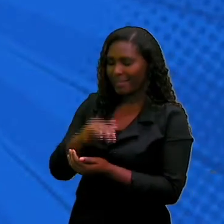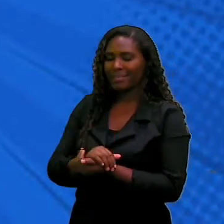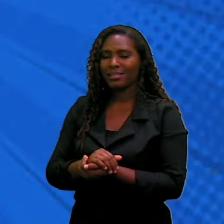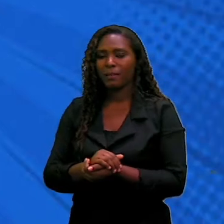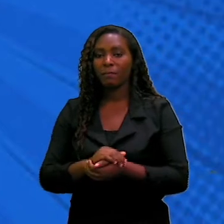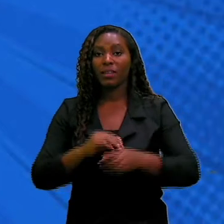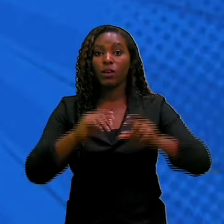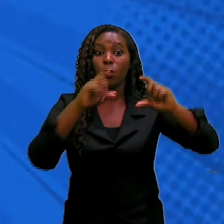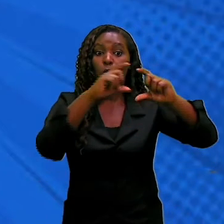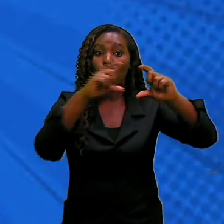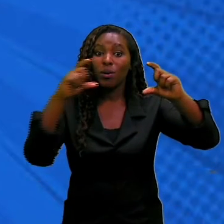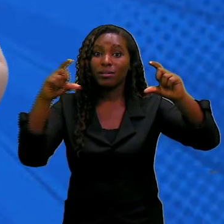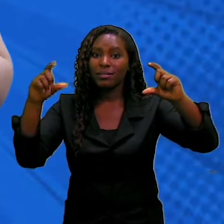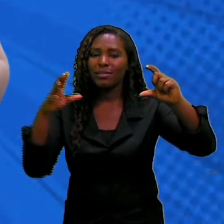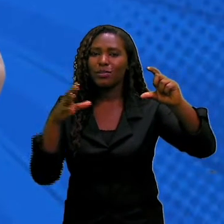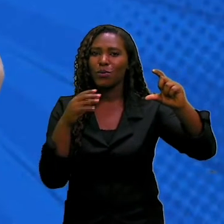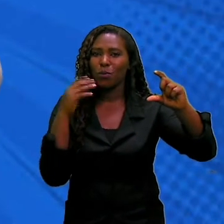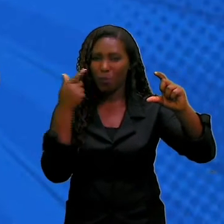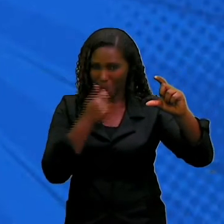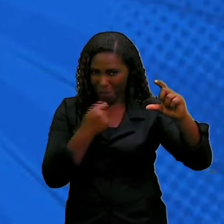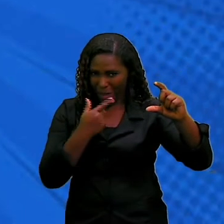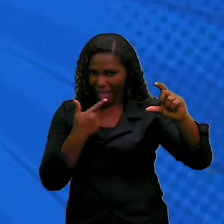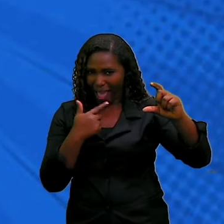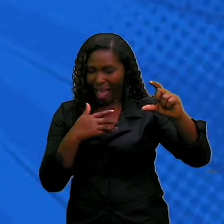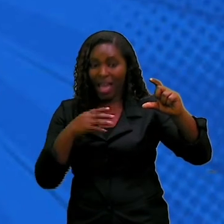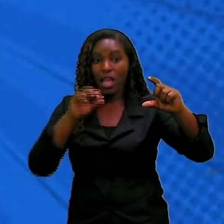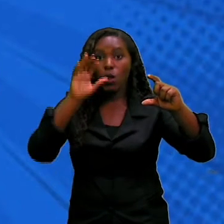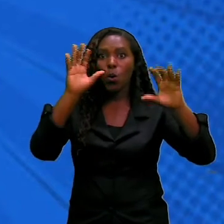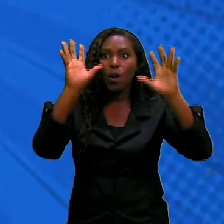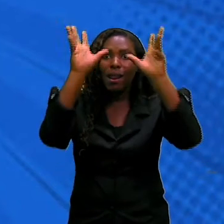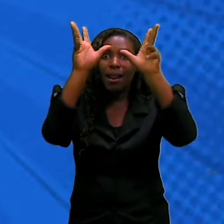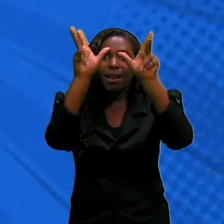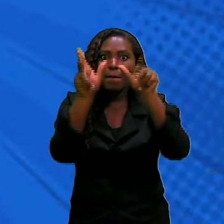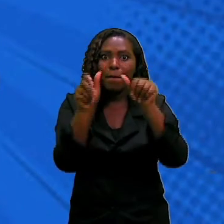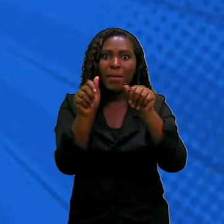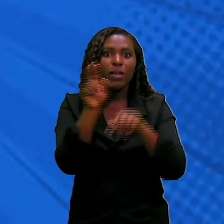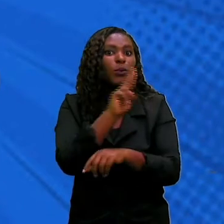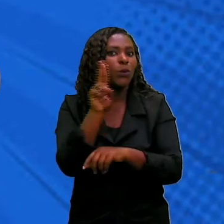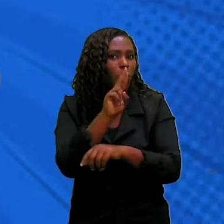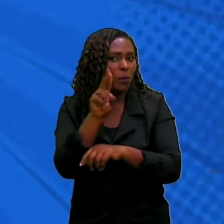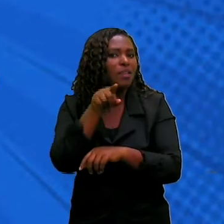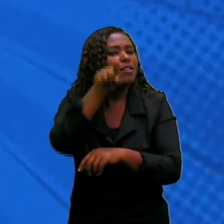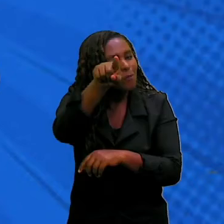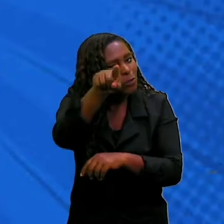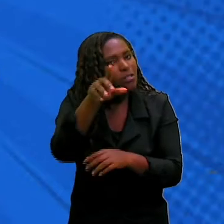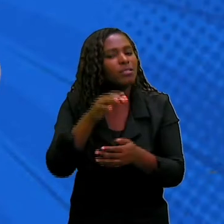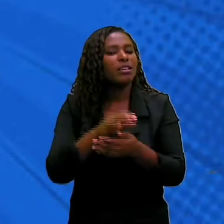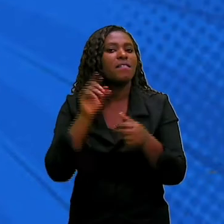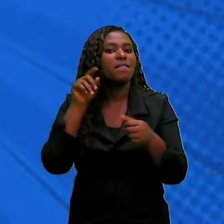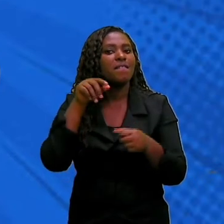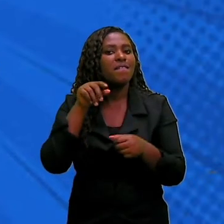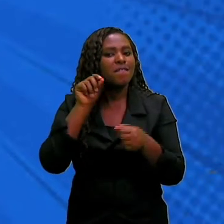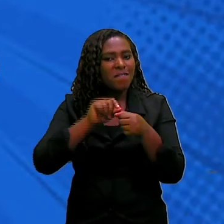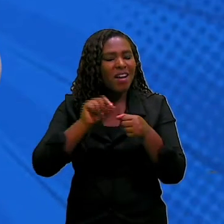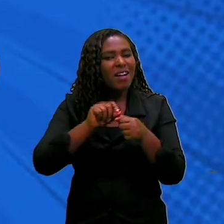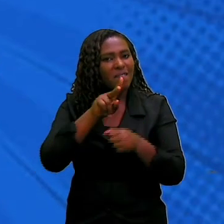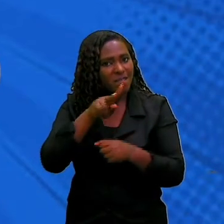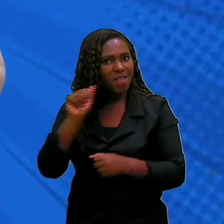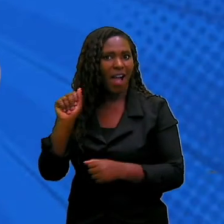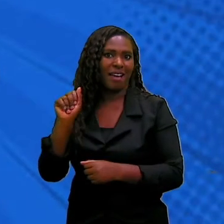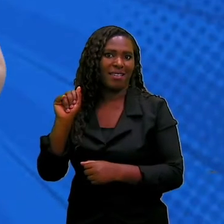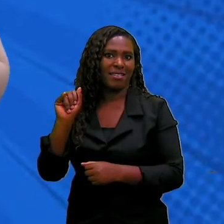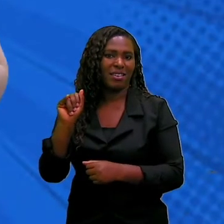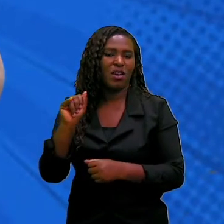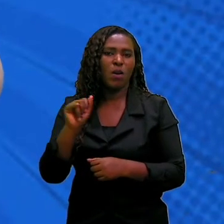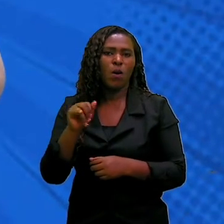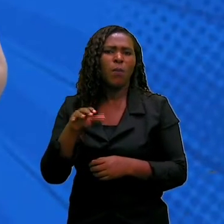que você, estudante, completasse-a para mim. Ó, falei bonito agora, hein? Viu? Isso mesmo. Então, o que é que eu